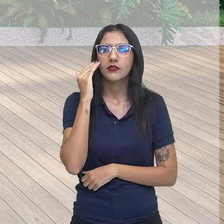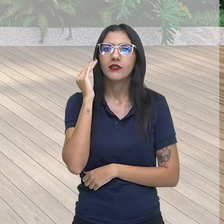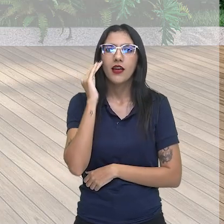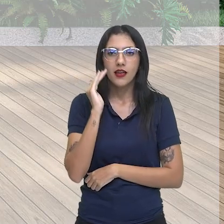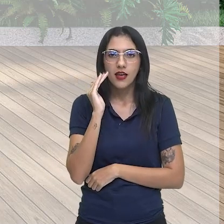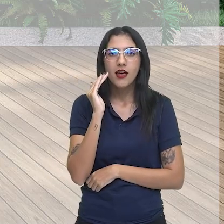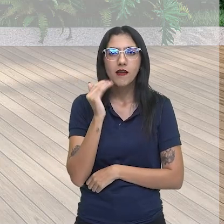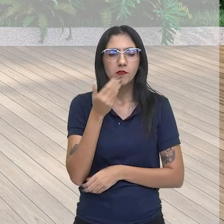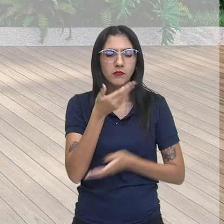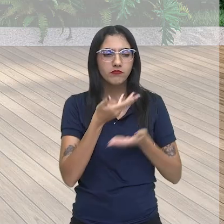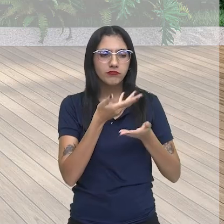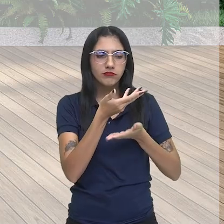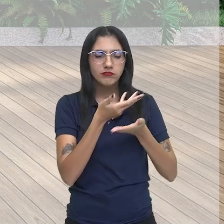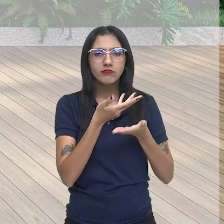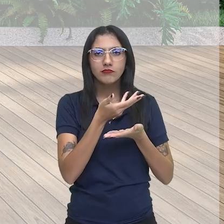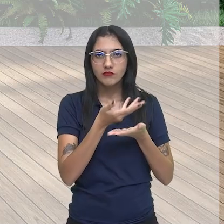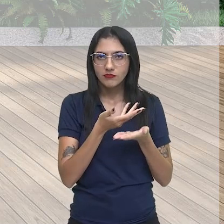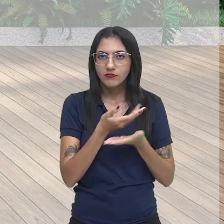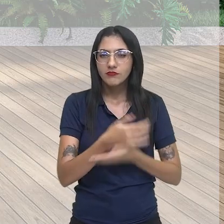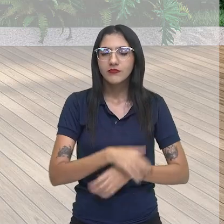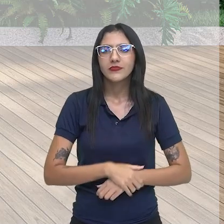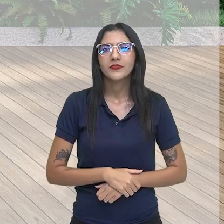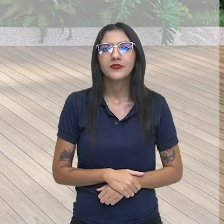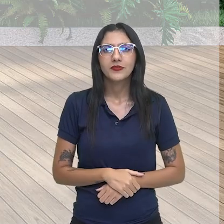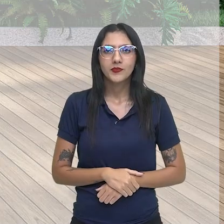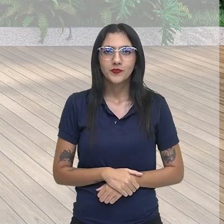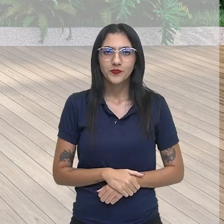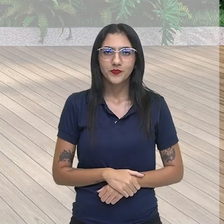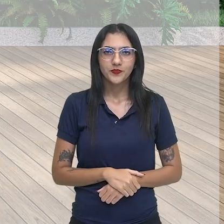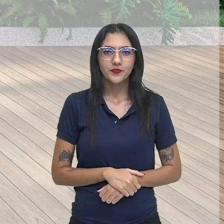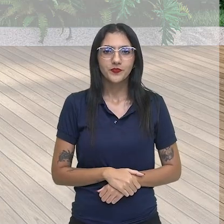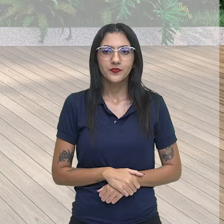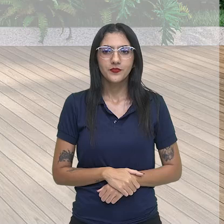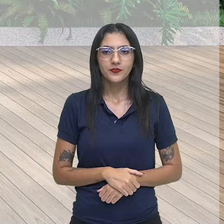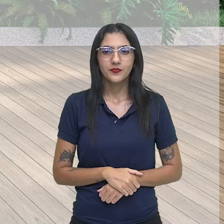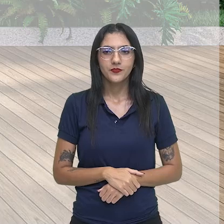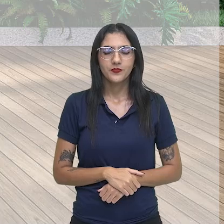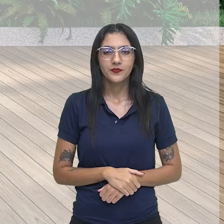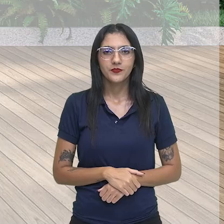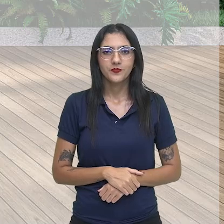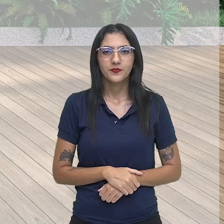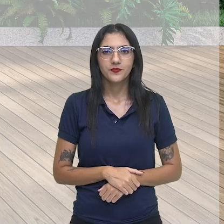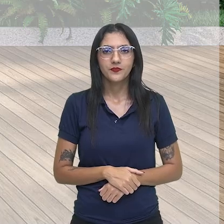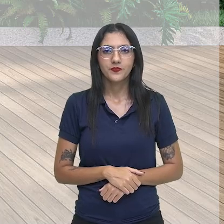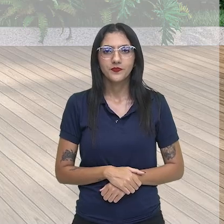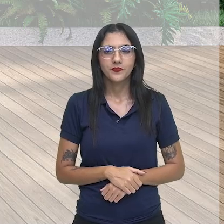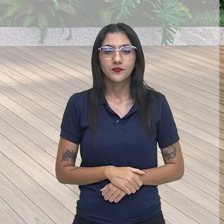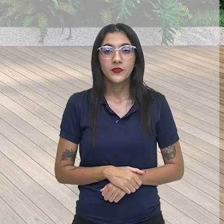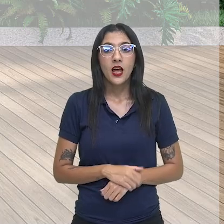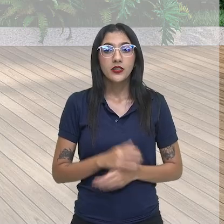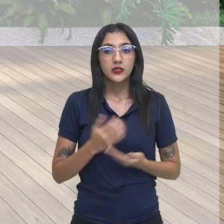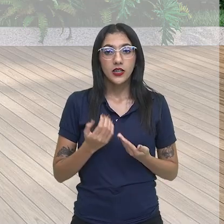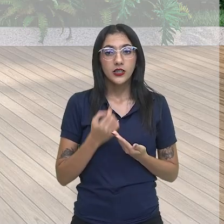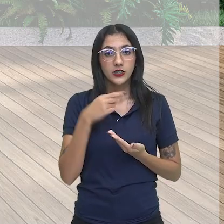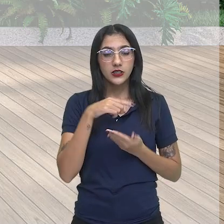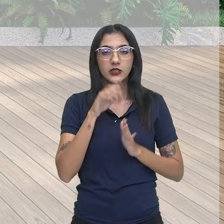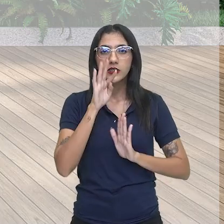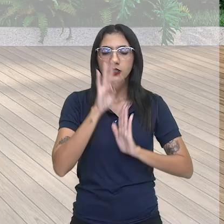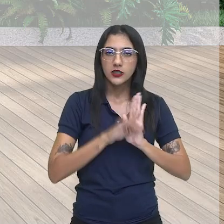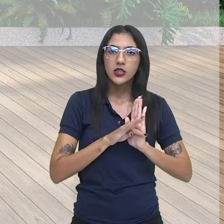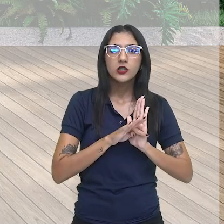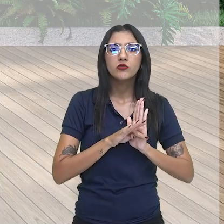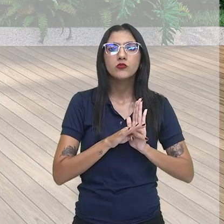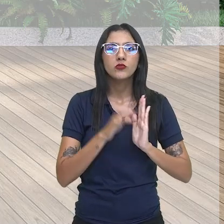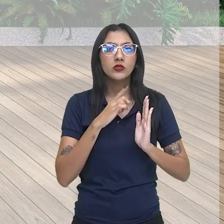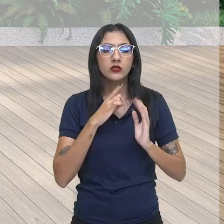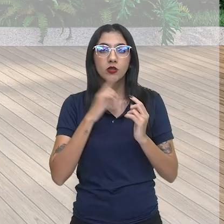na minha conversa entre a pessoa. Aí, desses textos, né, além de ter uma intenção, também tem